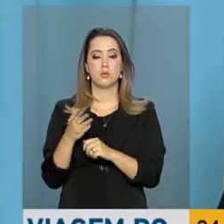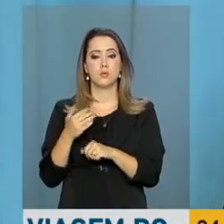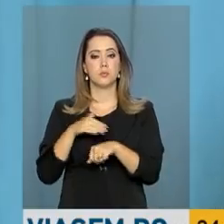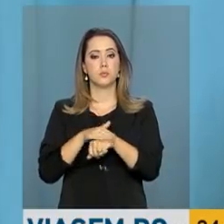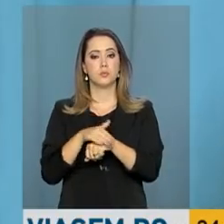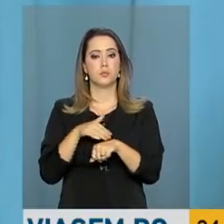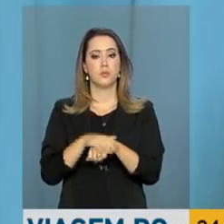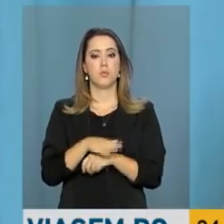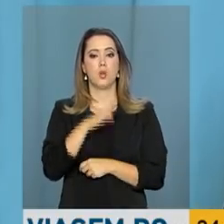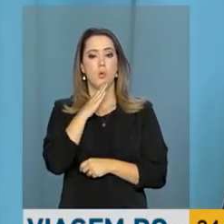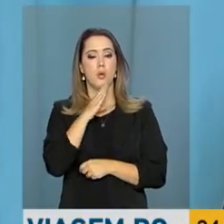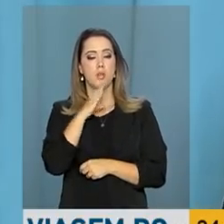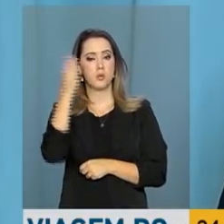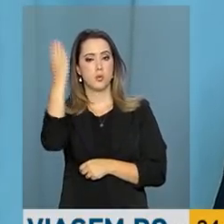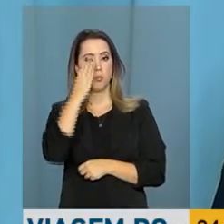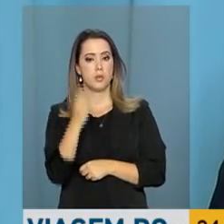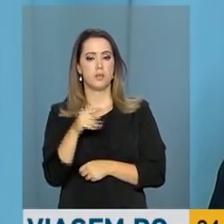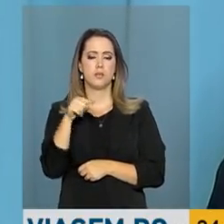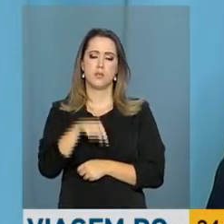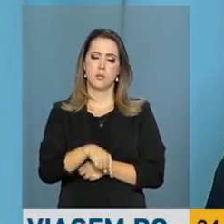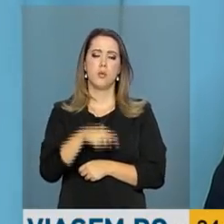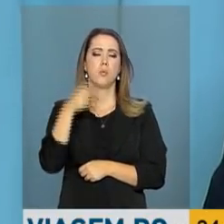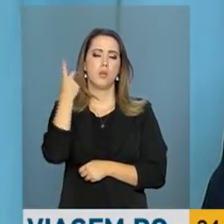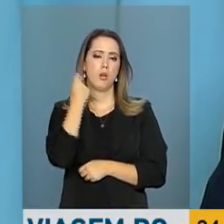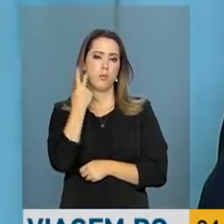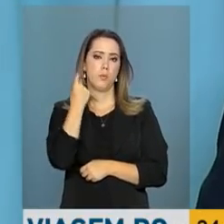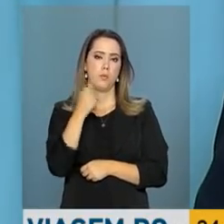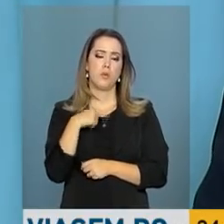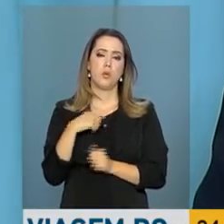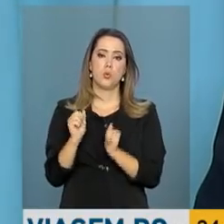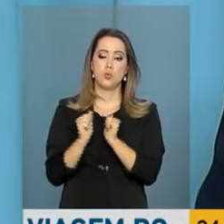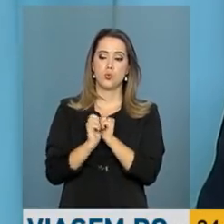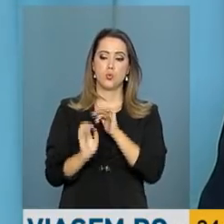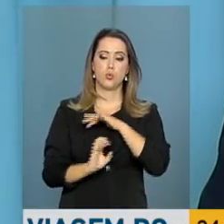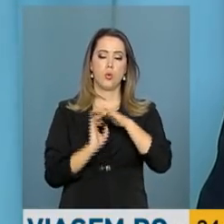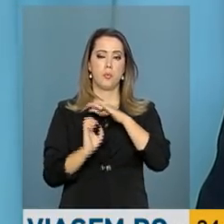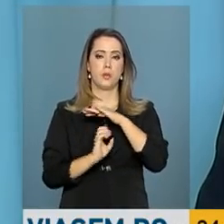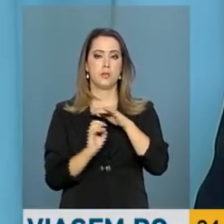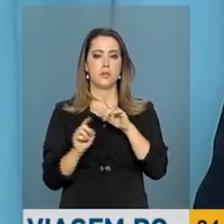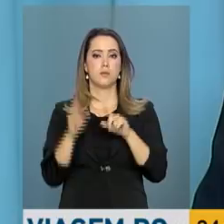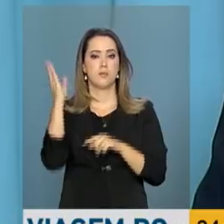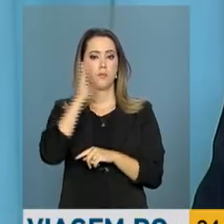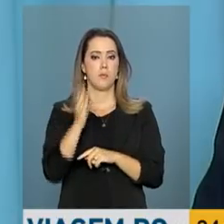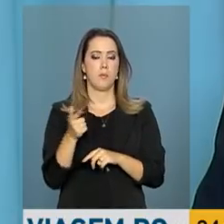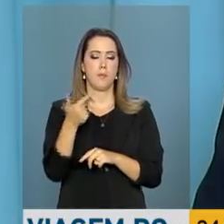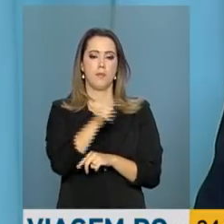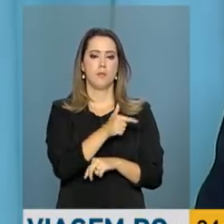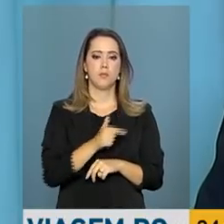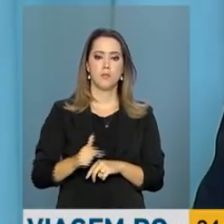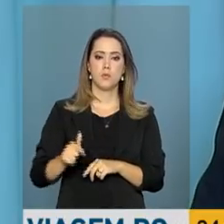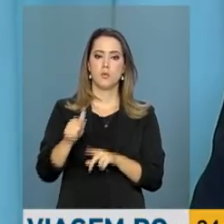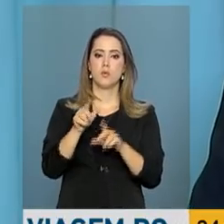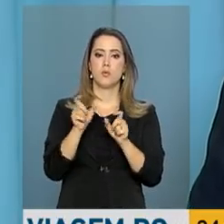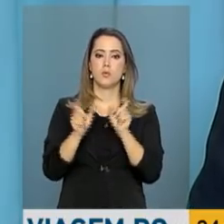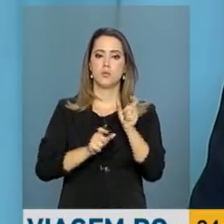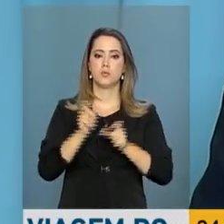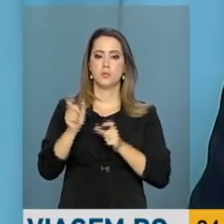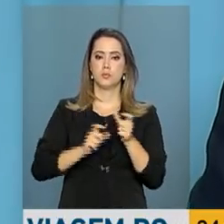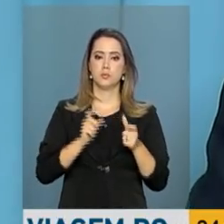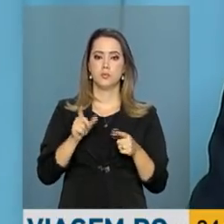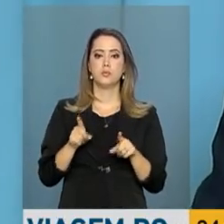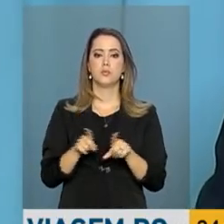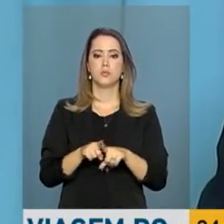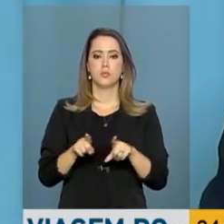Quem conhece o Brasil, e aqui naturalmente além de empresários brasileiros, há outros tantos